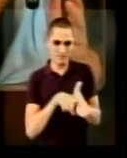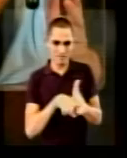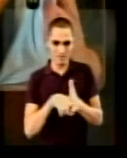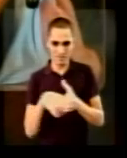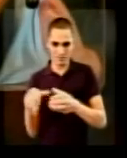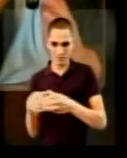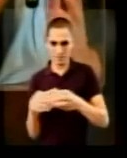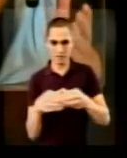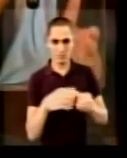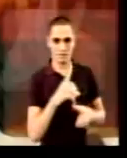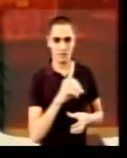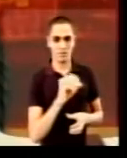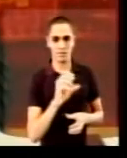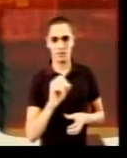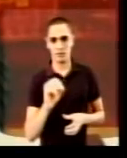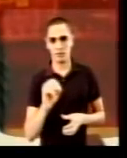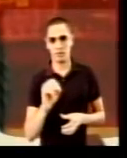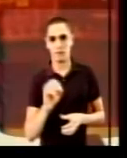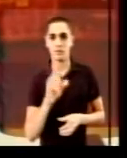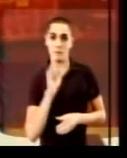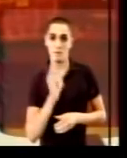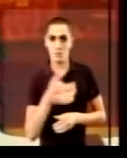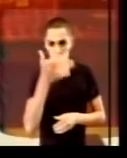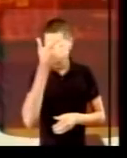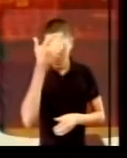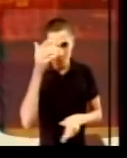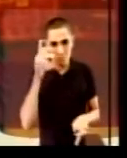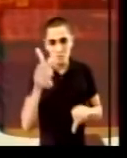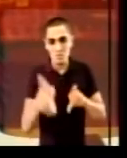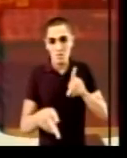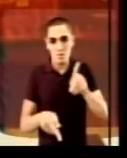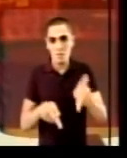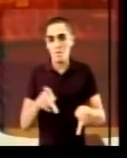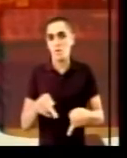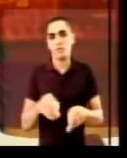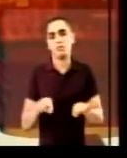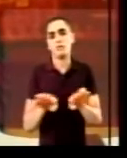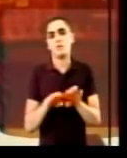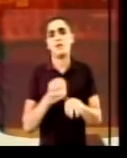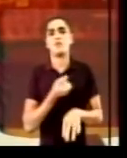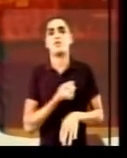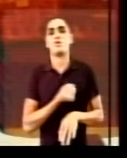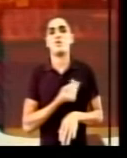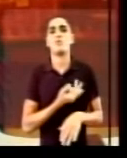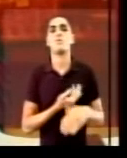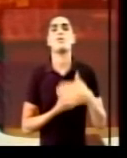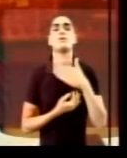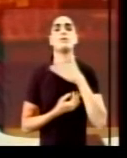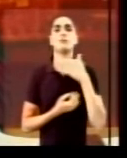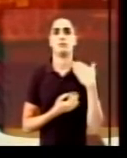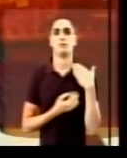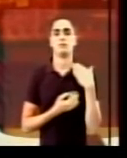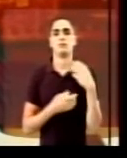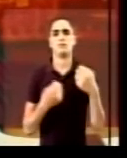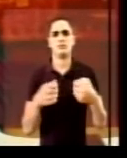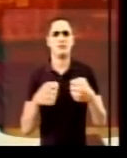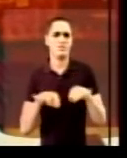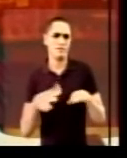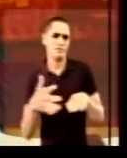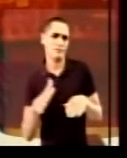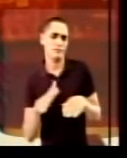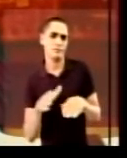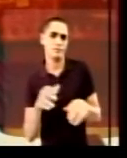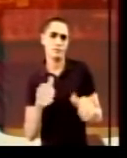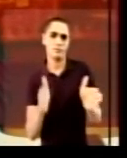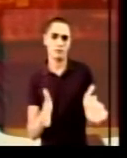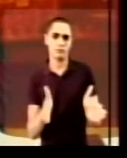exemplo, óbitos para ir para a vermelha tem que ter a média de 5 óbitos, se eu não me engano, por